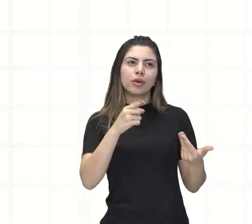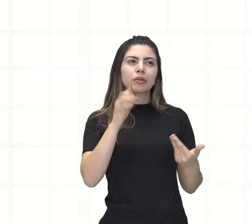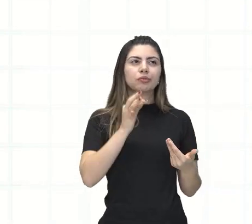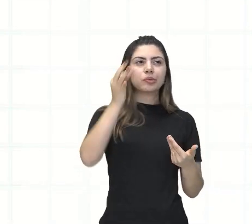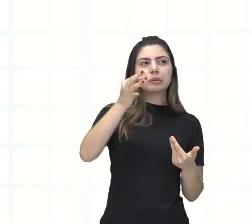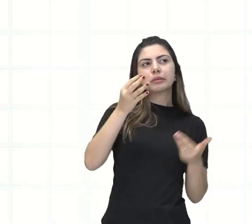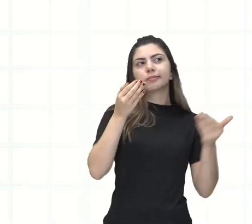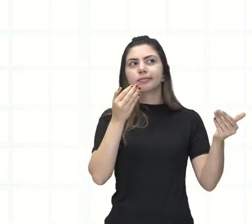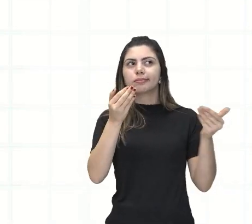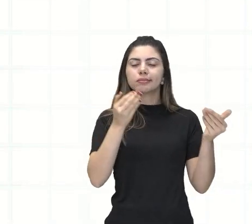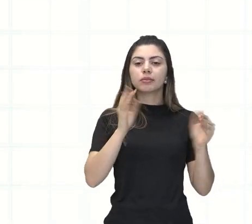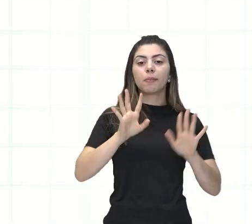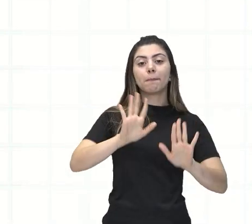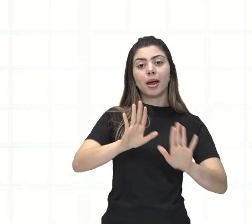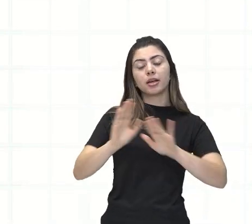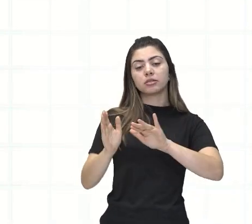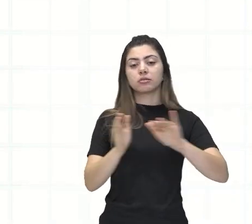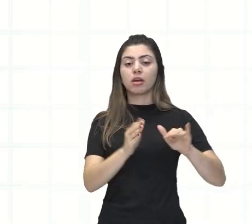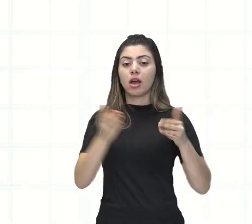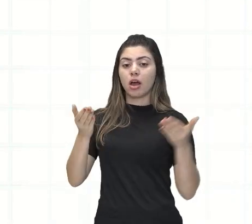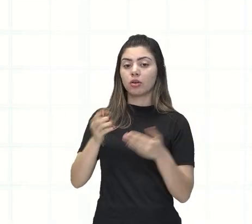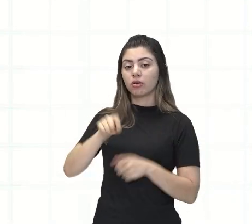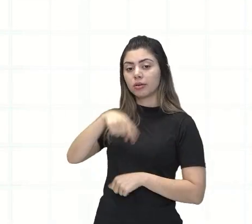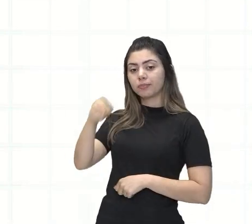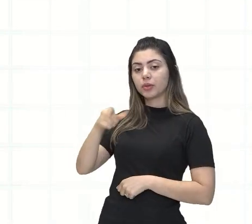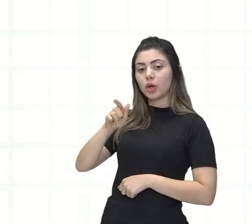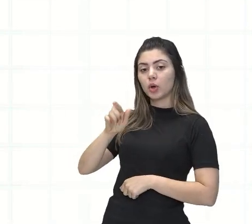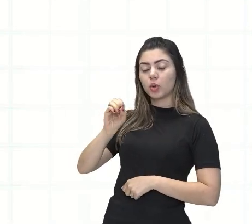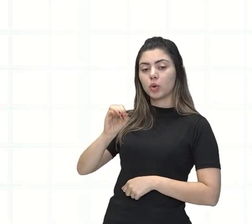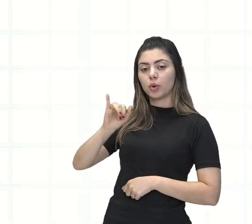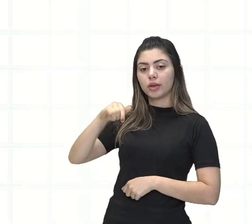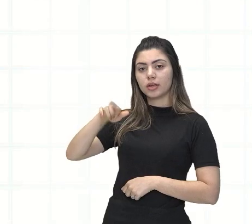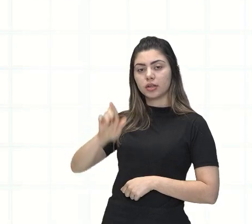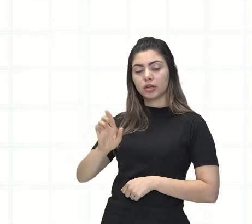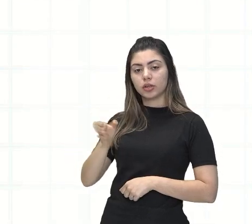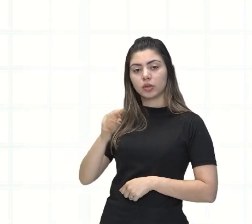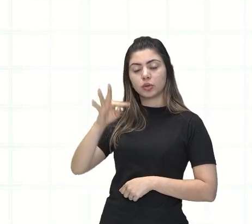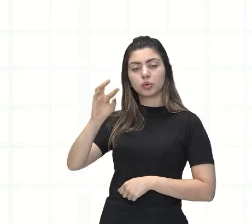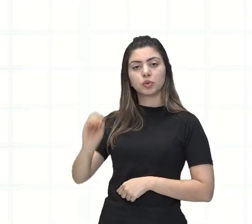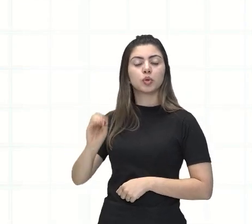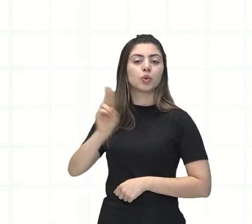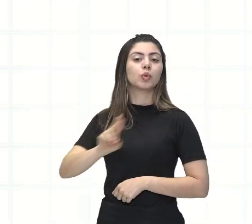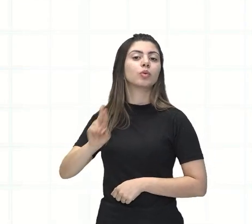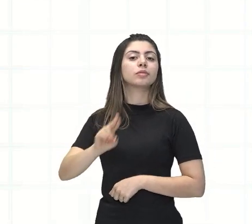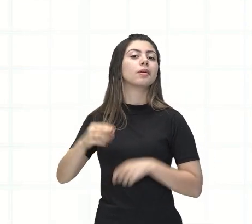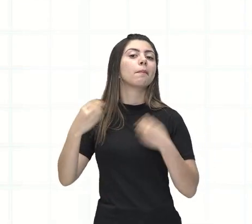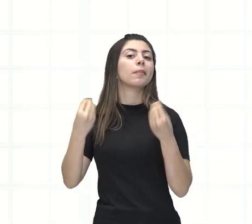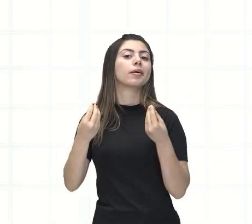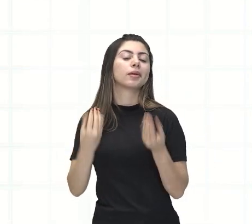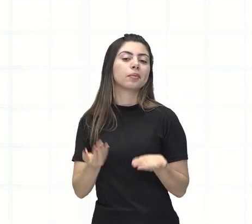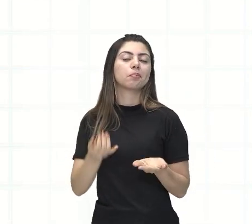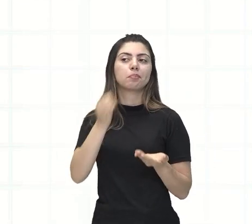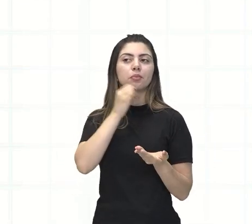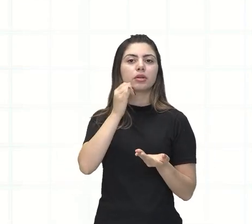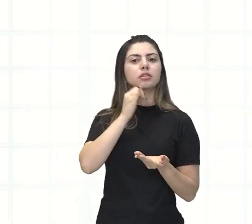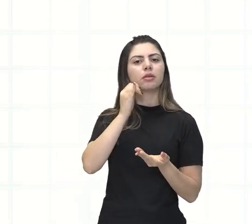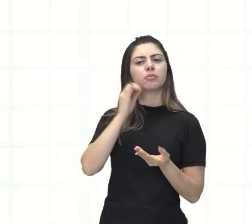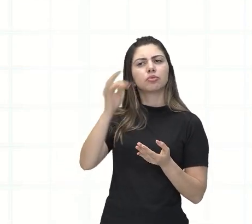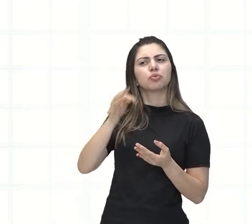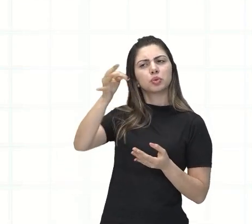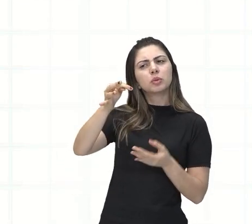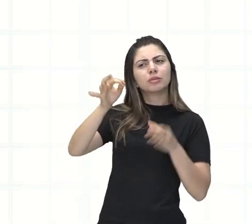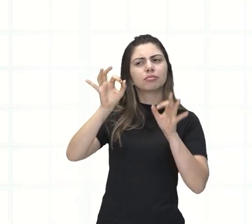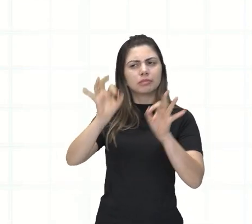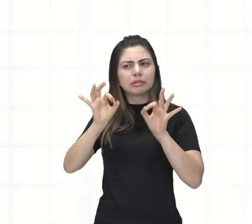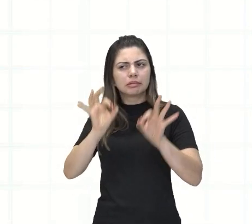evidências, e o going to, aqui também para talvez, né, será, e o going to para situações onde eu tenho mais